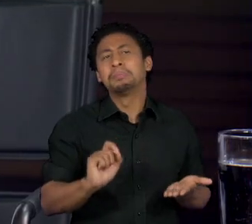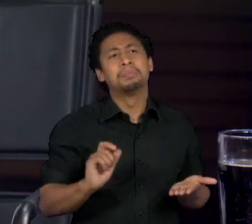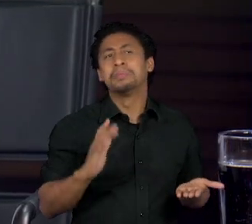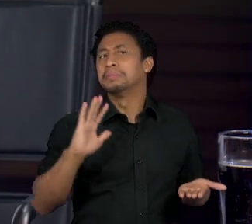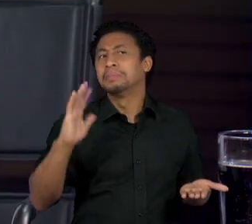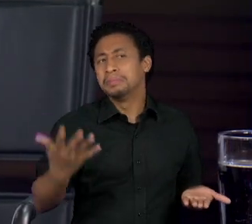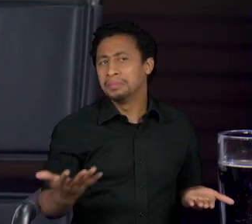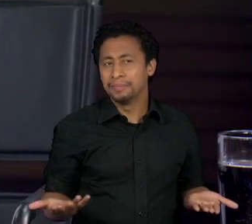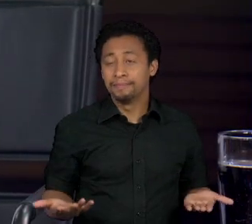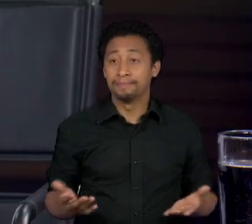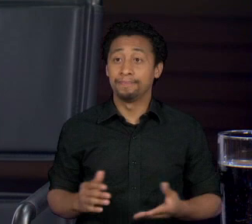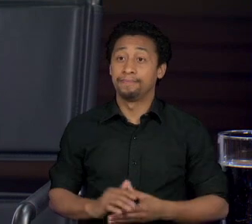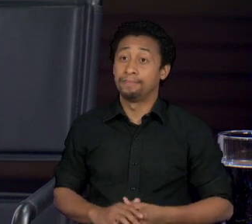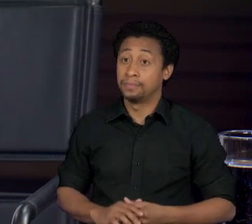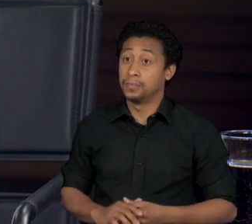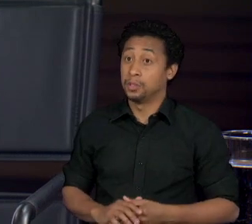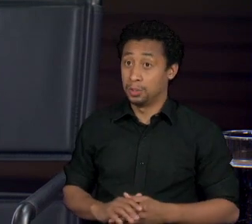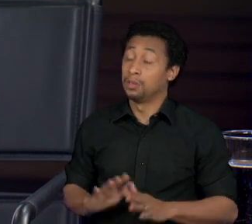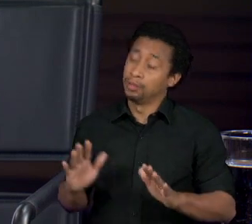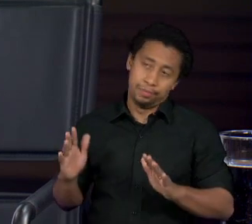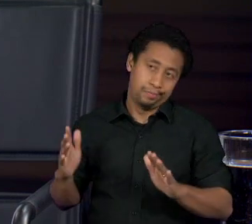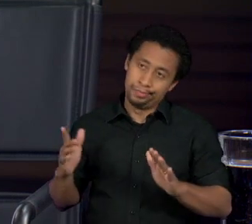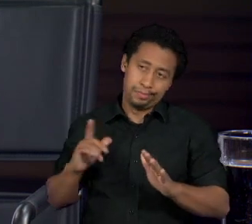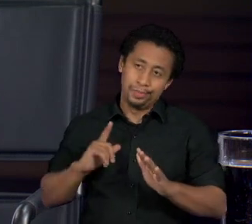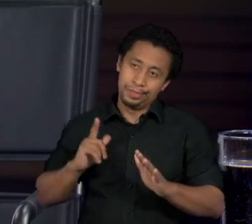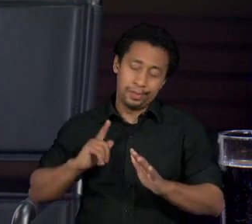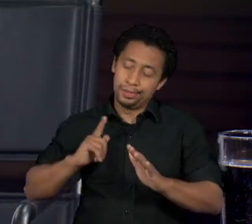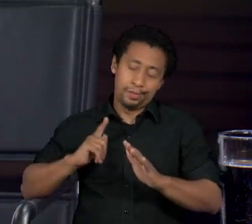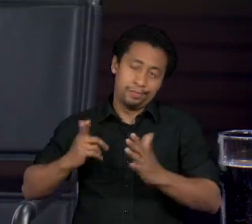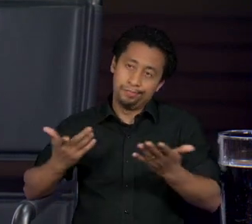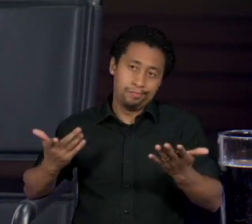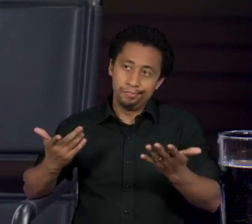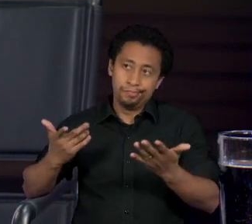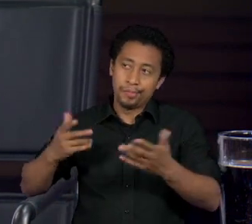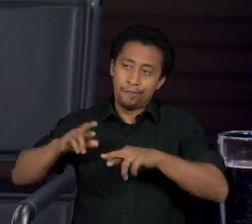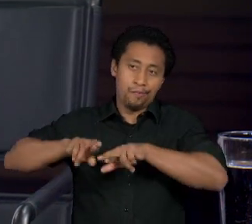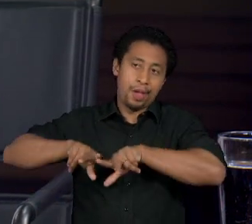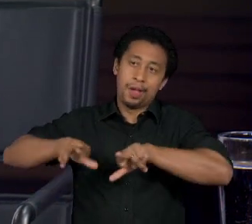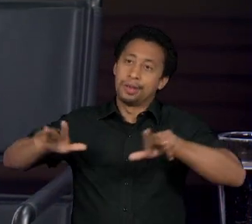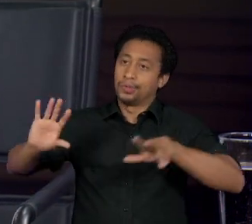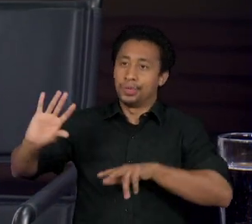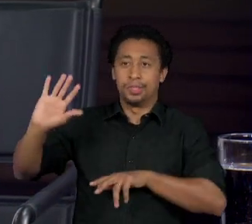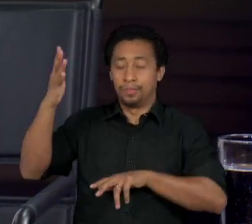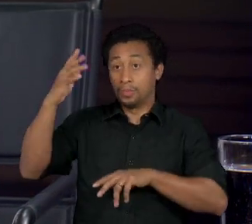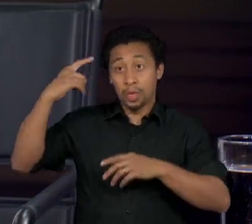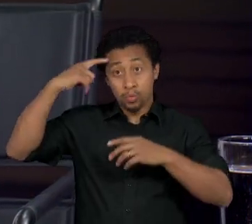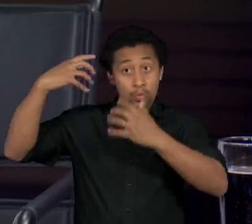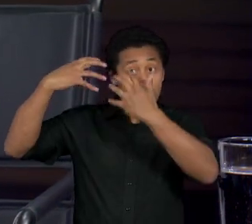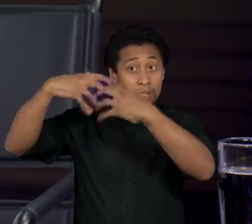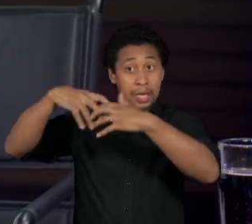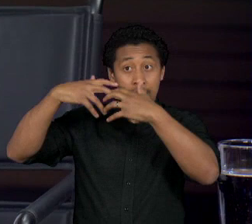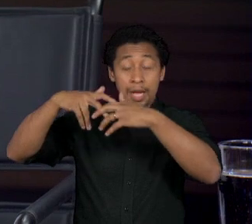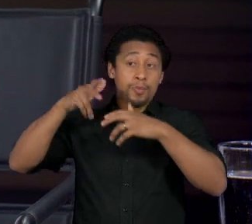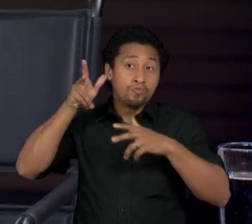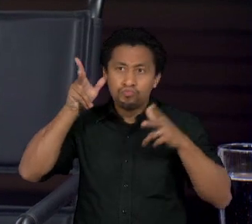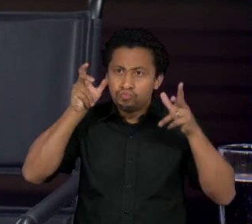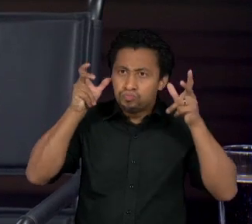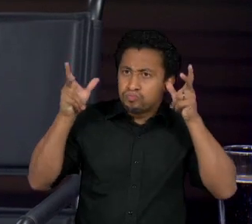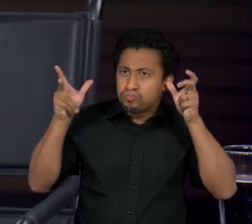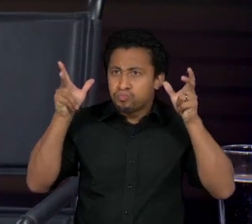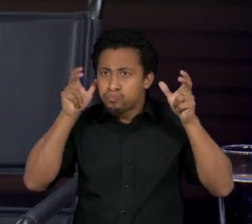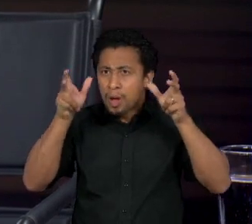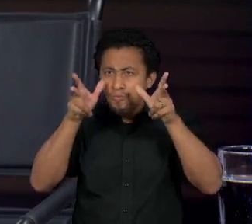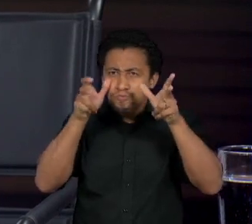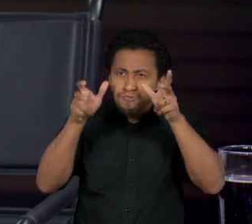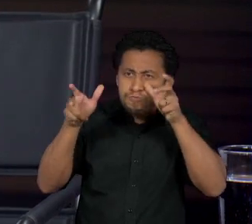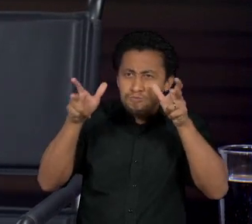diversas, porque quando a gente vê alguma coisa, o cérebro, ele capta as informações das mais diversas em milésimos de frações de